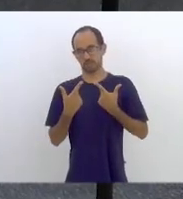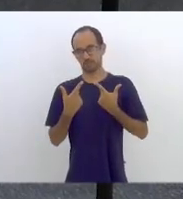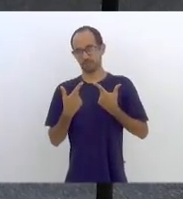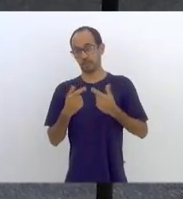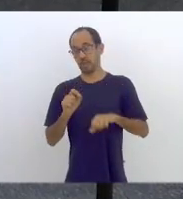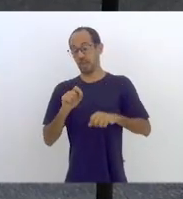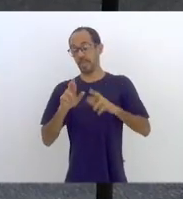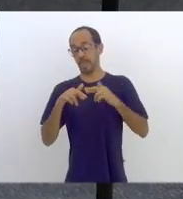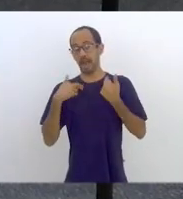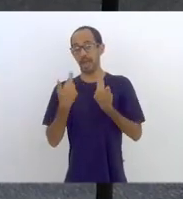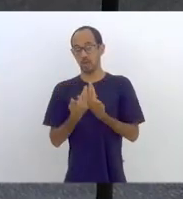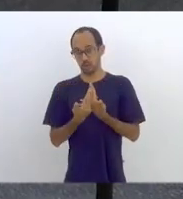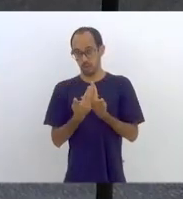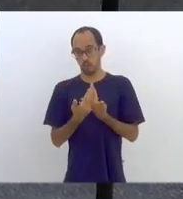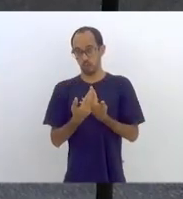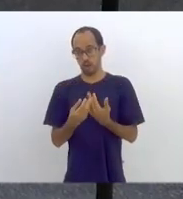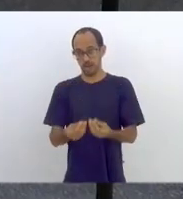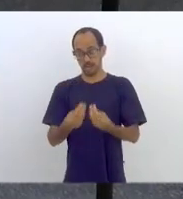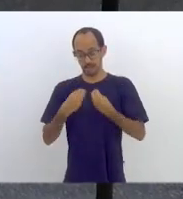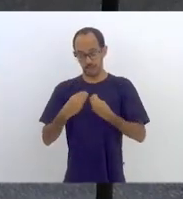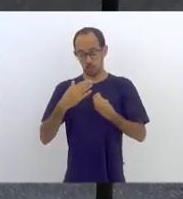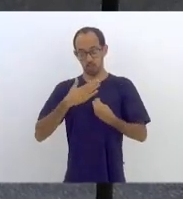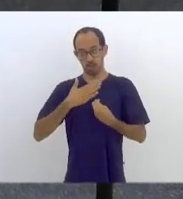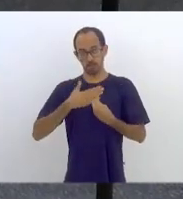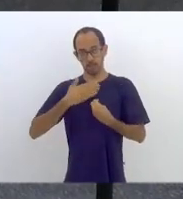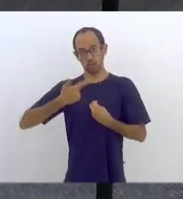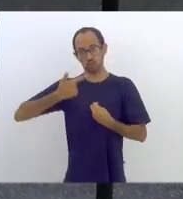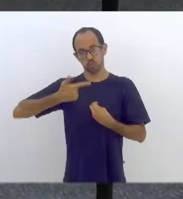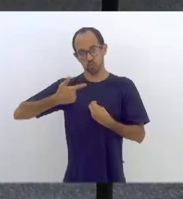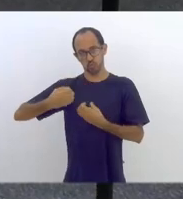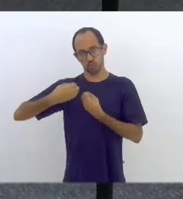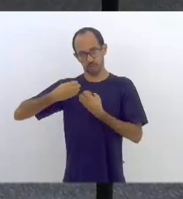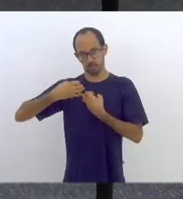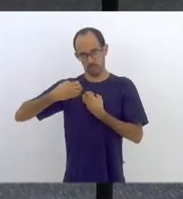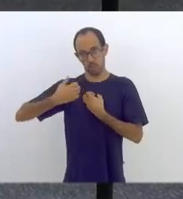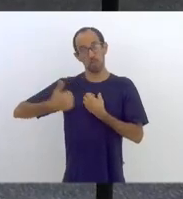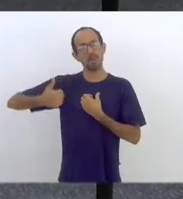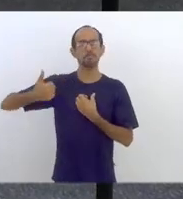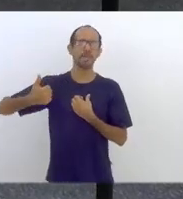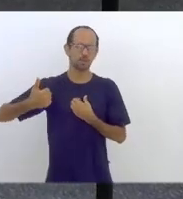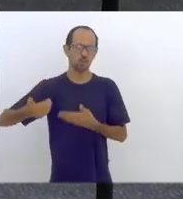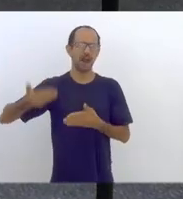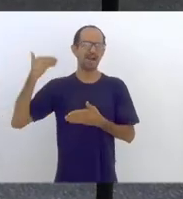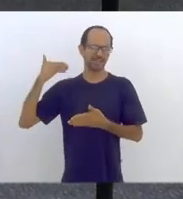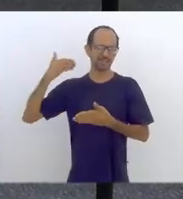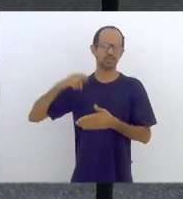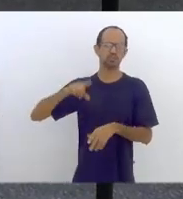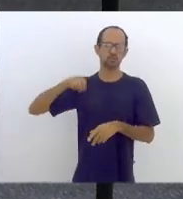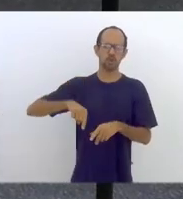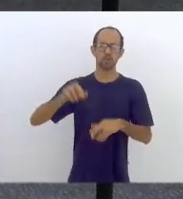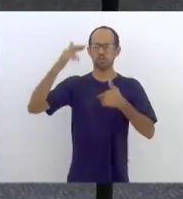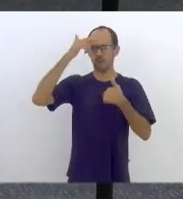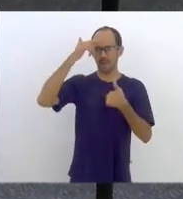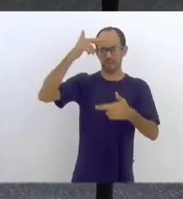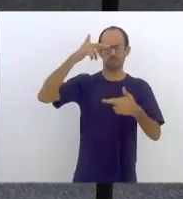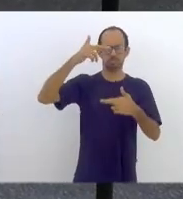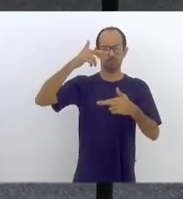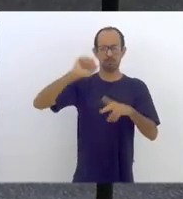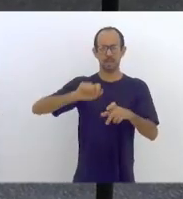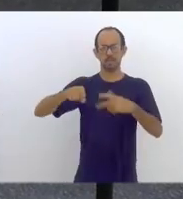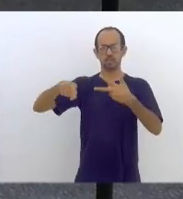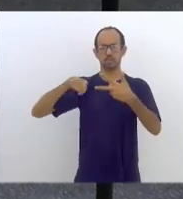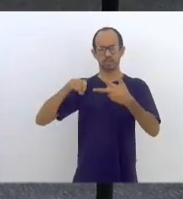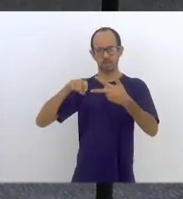e naquela reunião ele me deu o segundo ensinamento o primeiro ensinamento que ele deu foi o respeito do